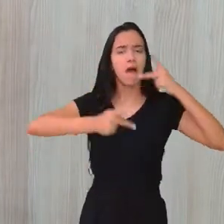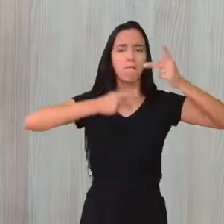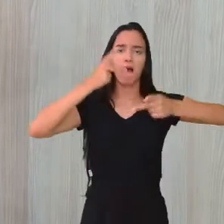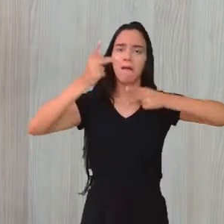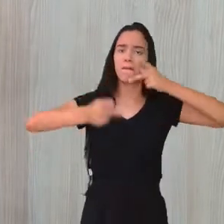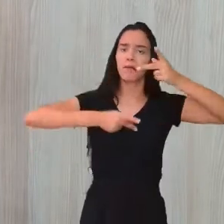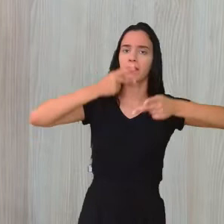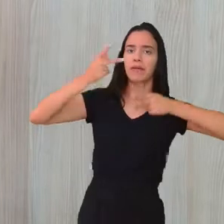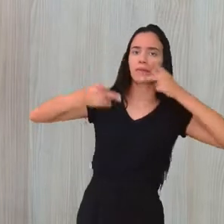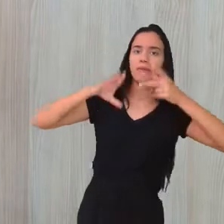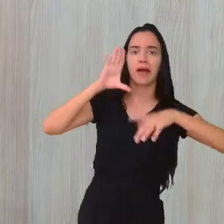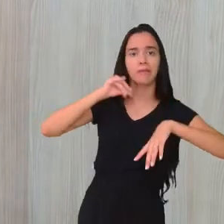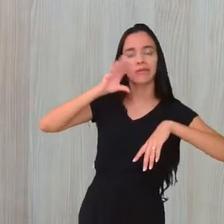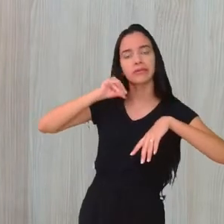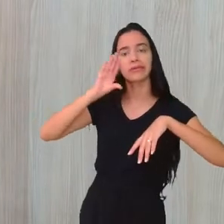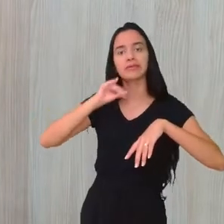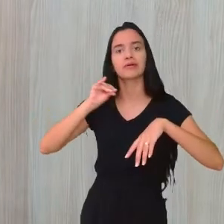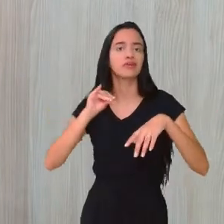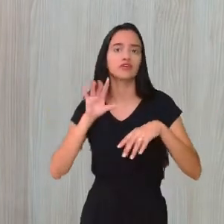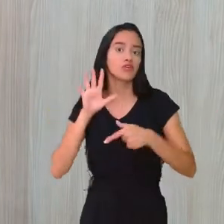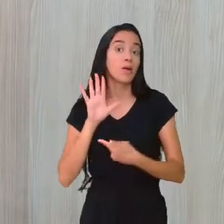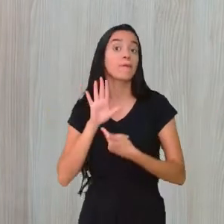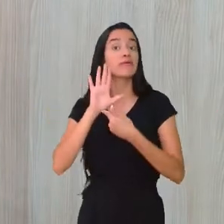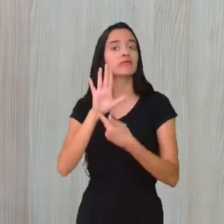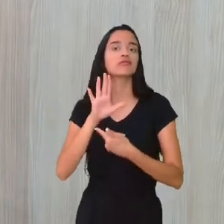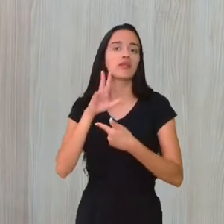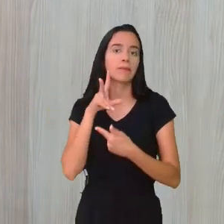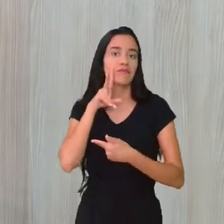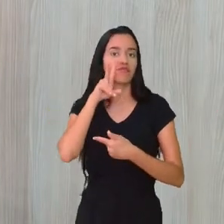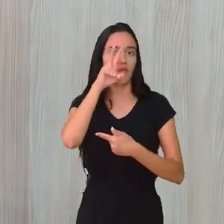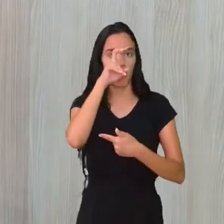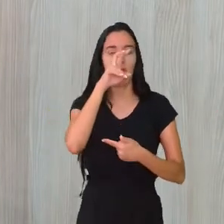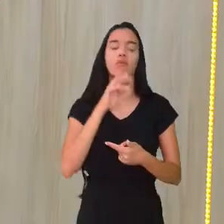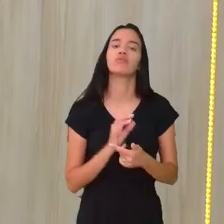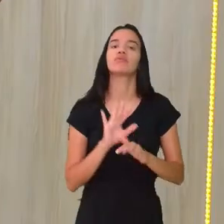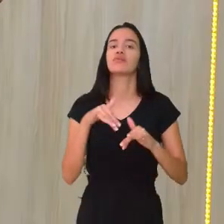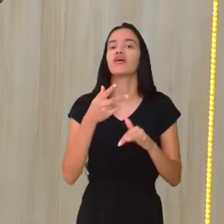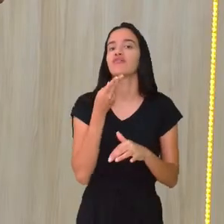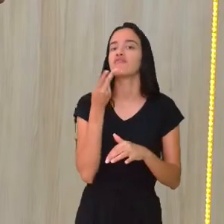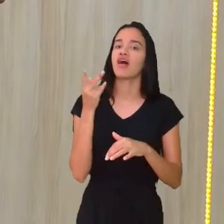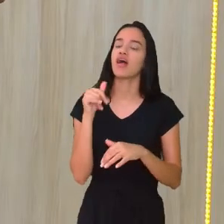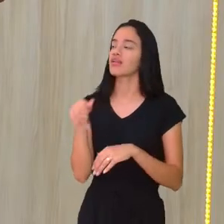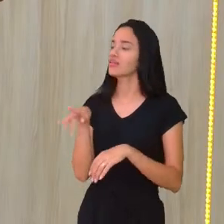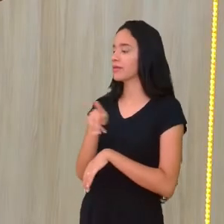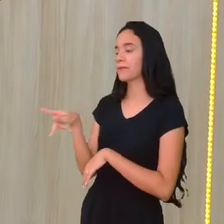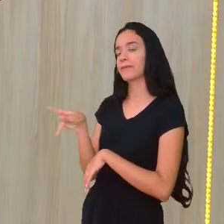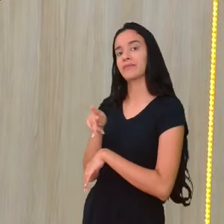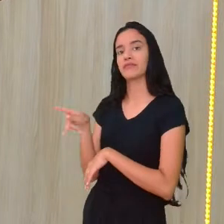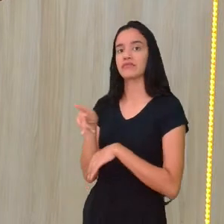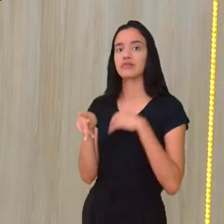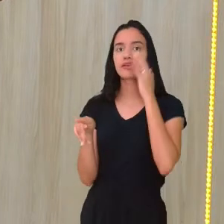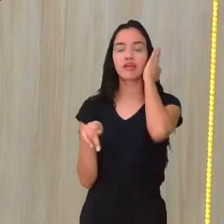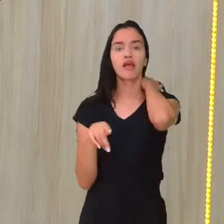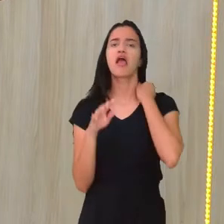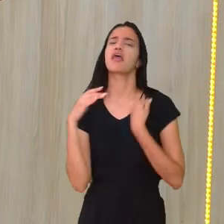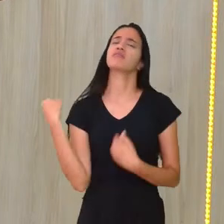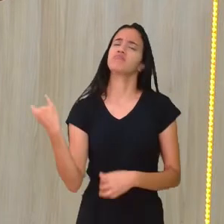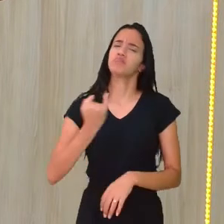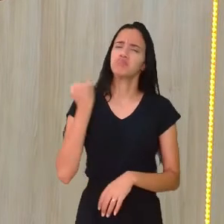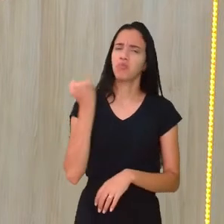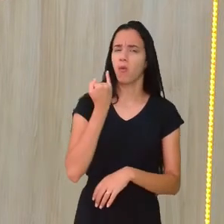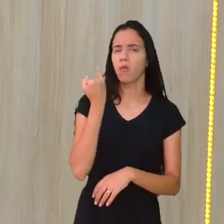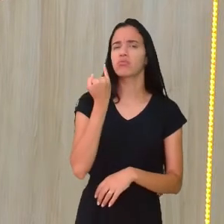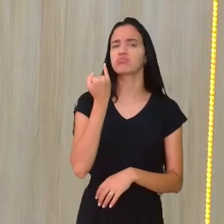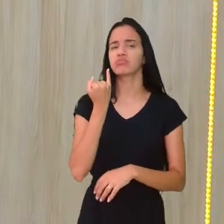você encenar, você mostrar. É muito mais forte. E essa fala da professora Camille é muito importante,